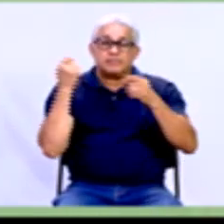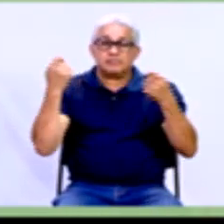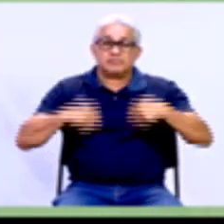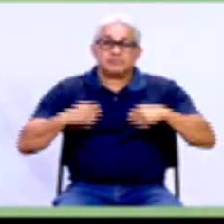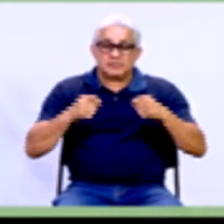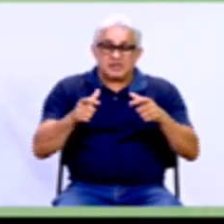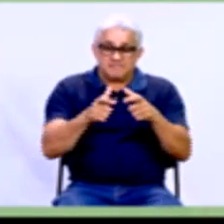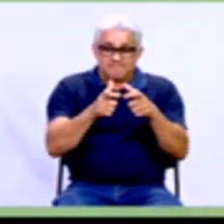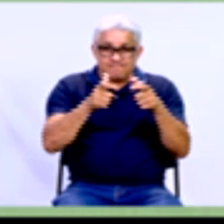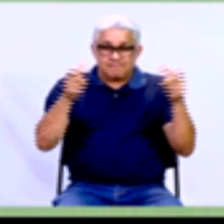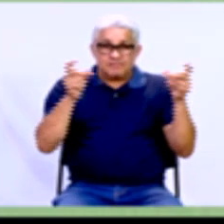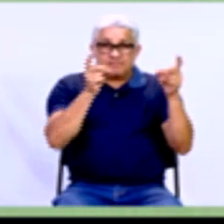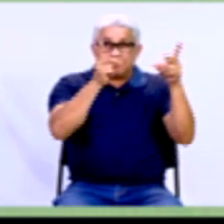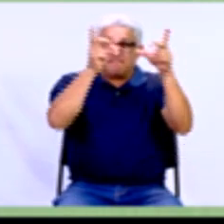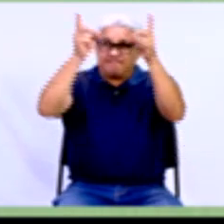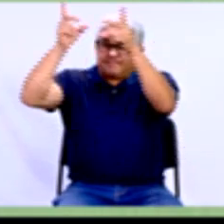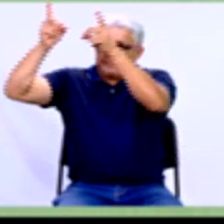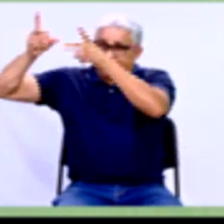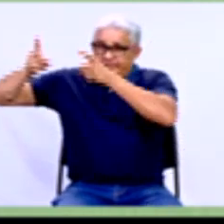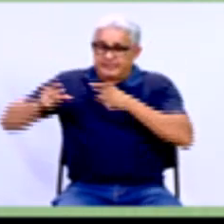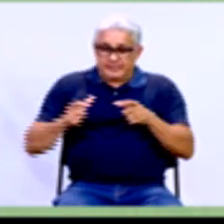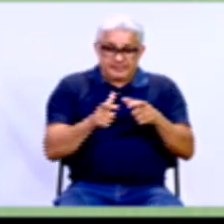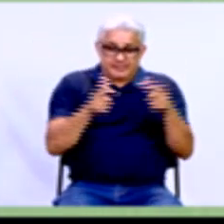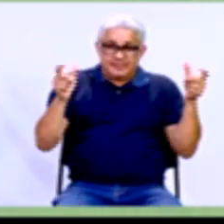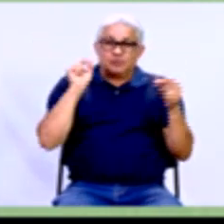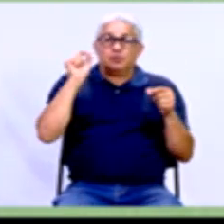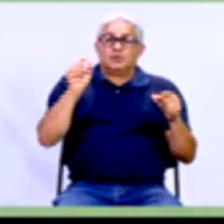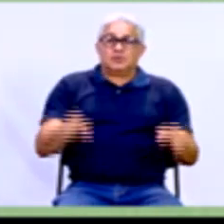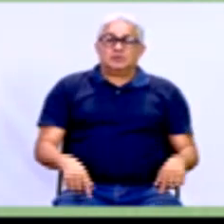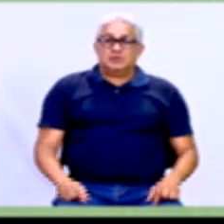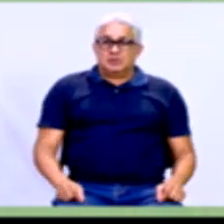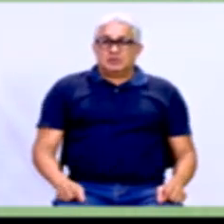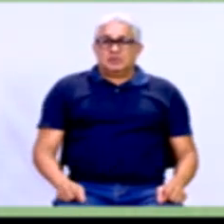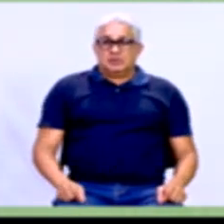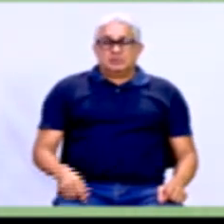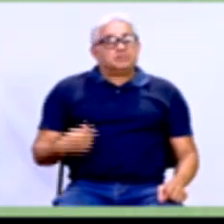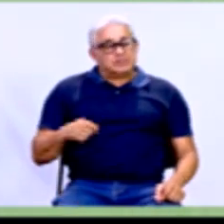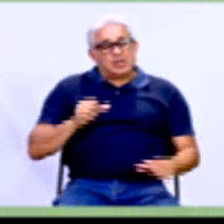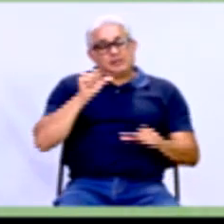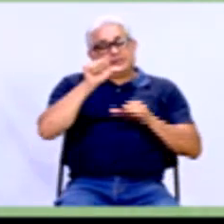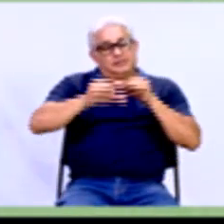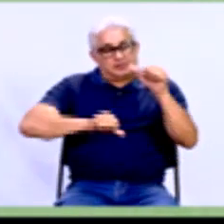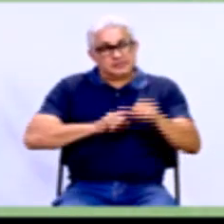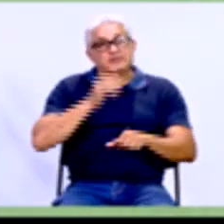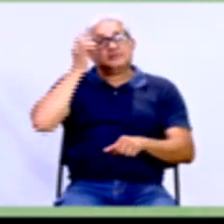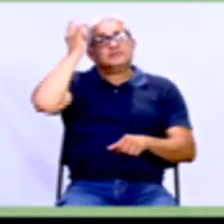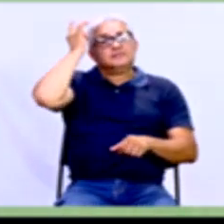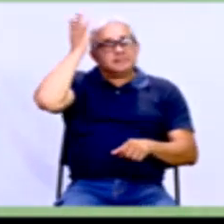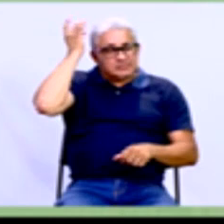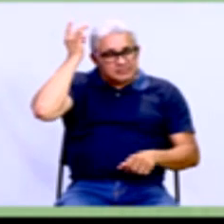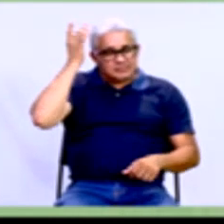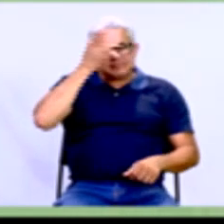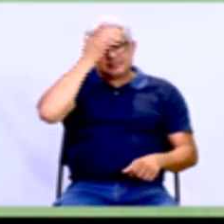para aumentar as vendas pela internet. Então, eu tenho que tornar isso mais fácil, né? Porque a comodidade está